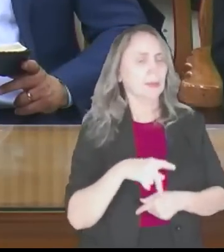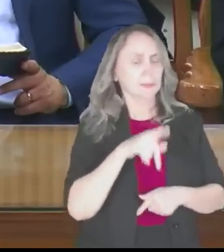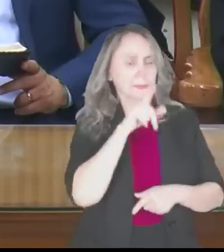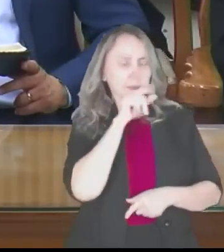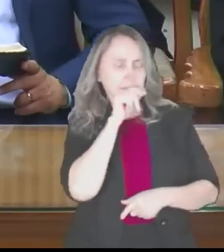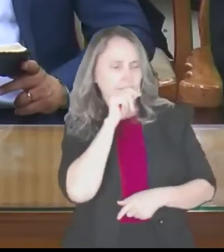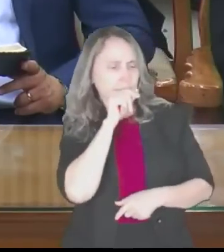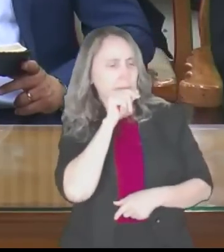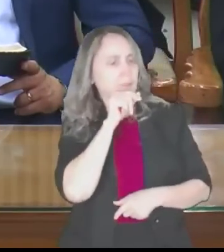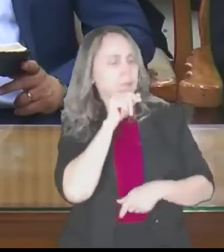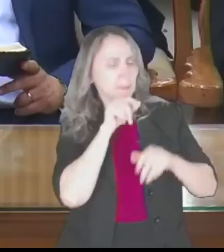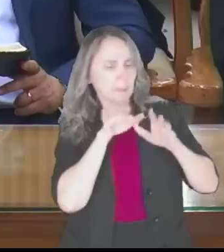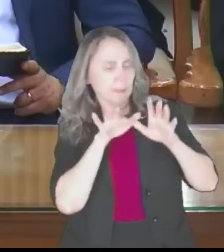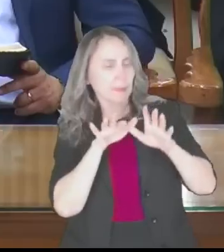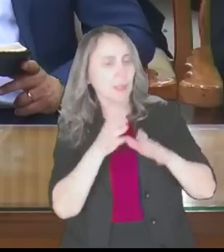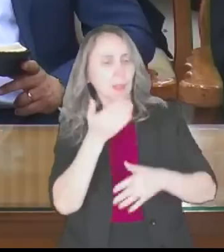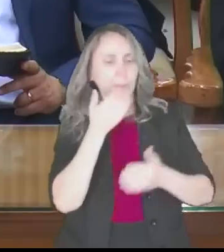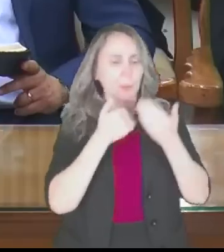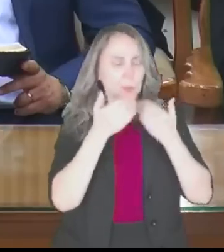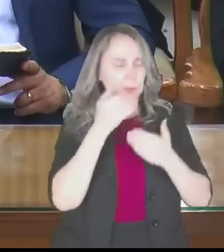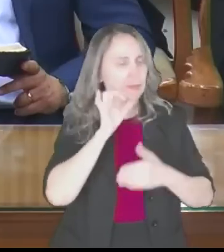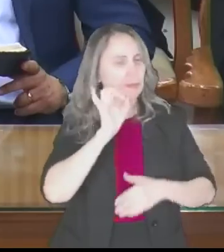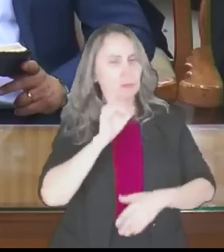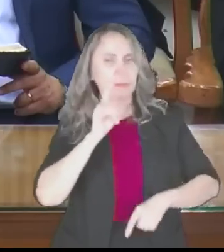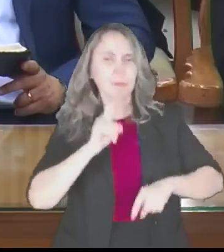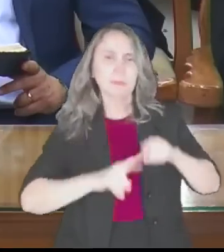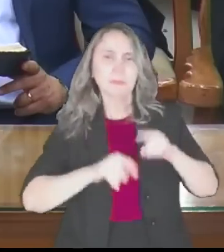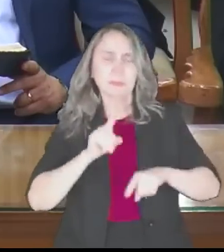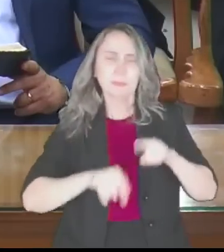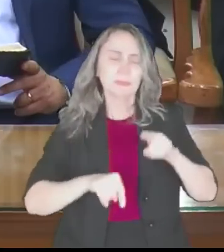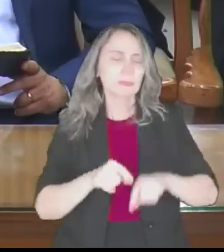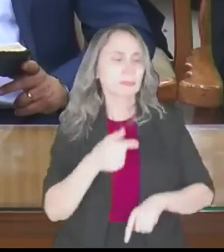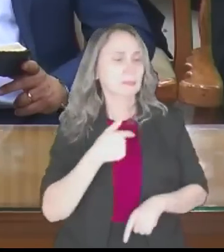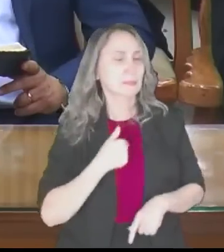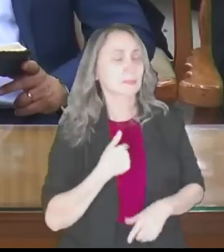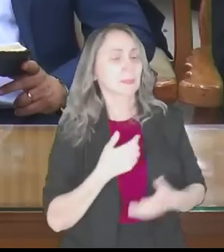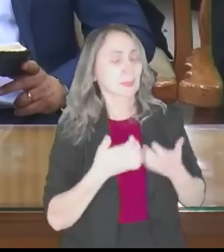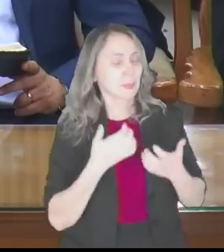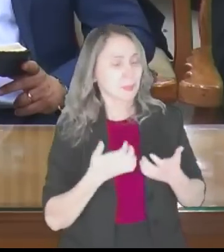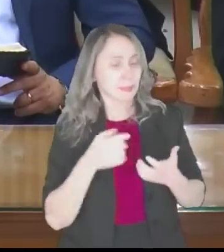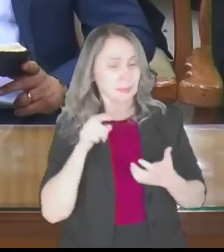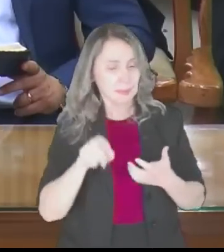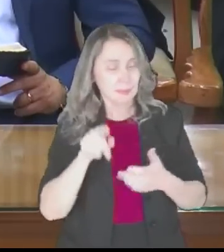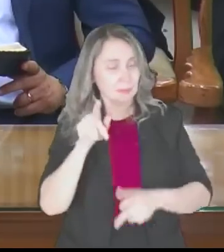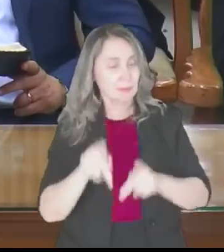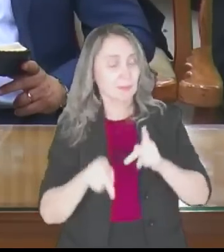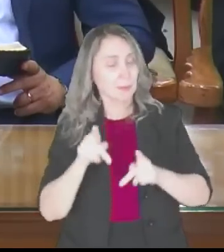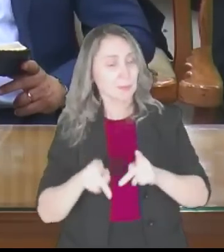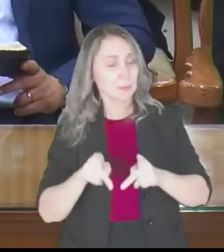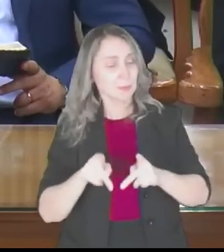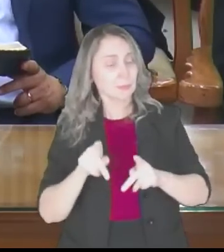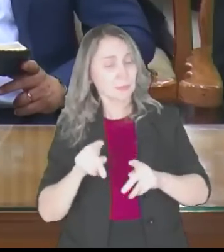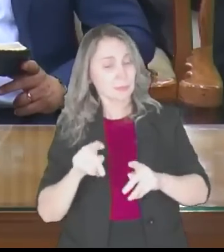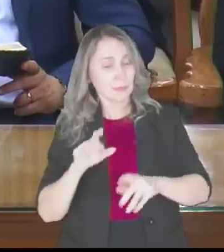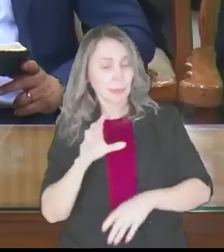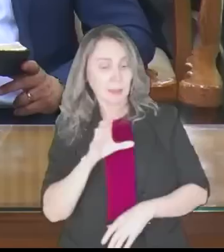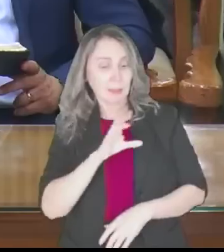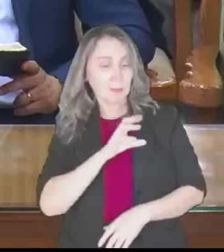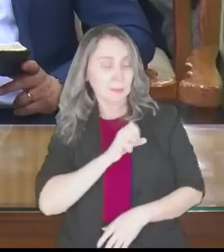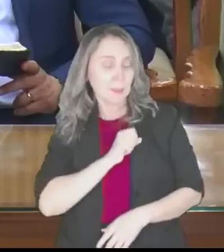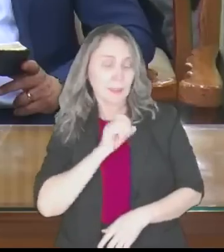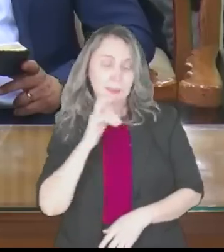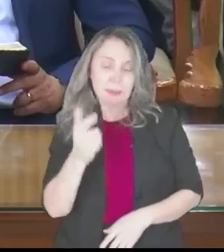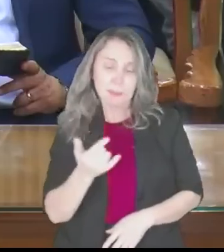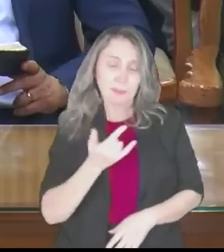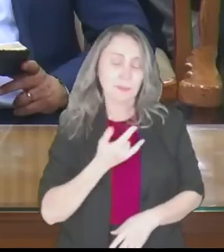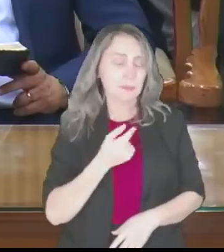codornizes, esse povo só quer coisa material. Quem me dera que esse povo me amasse, quem me dera que esse povo me buscasse, quem